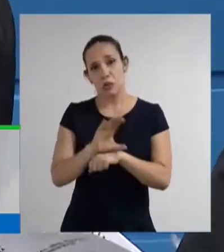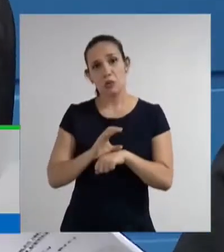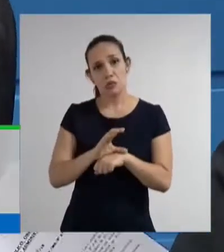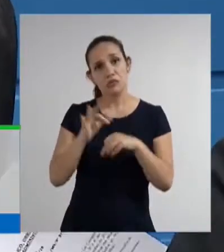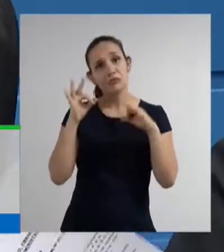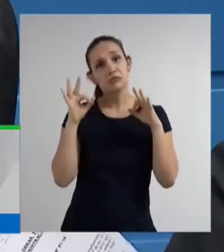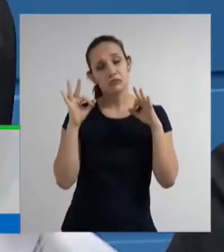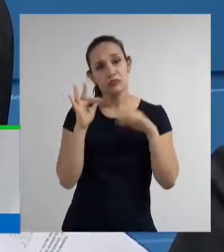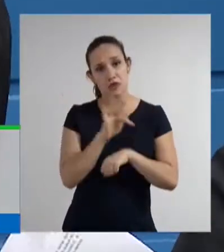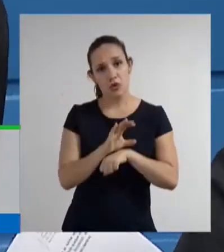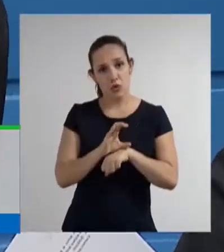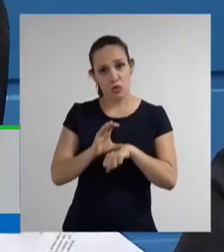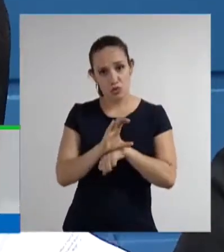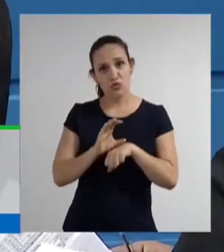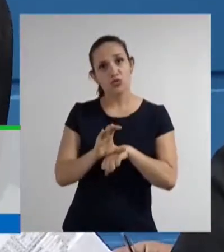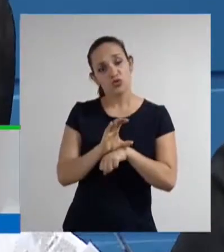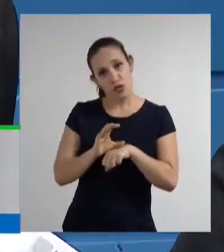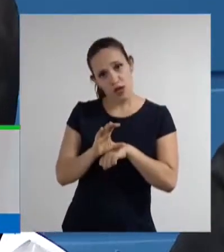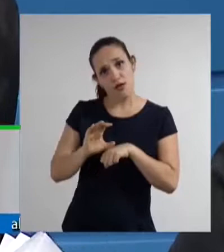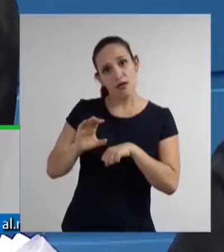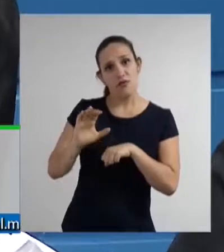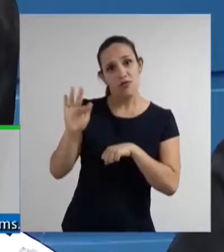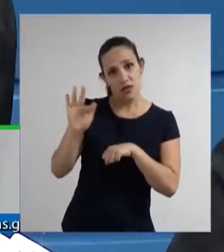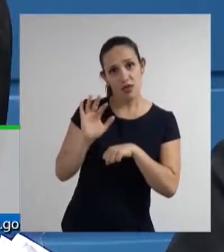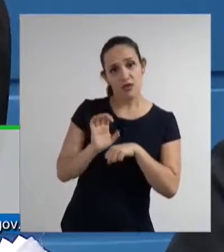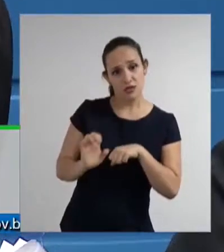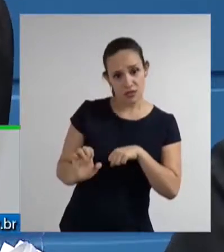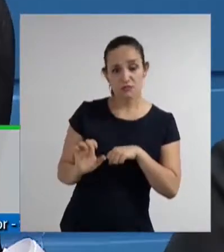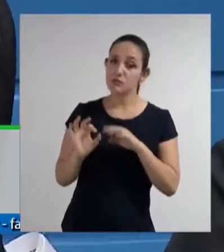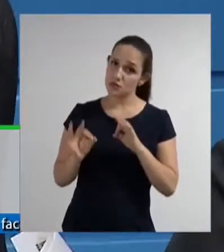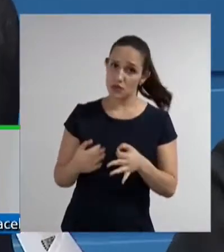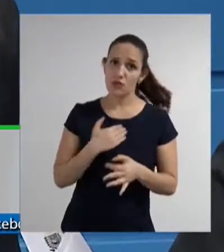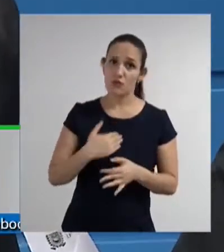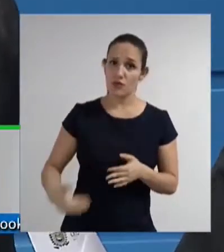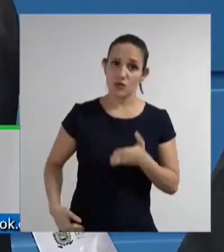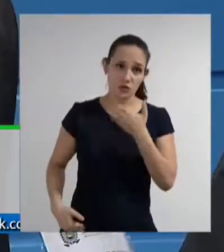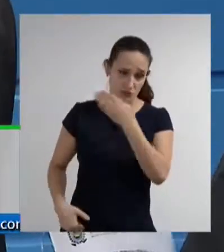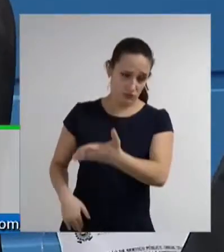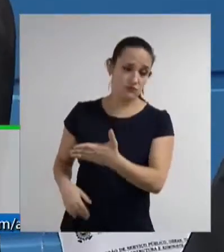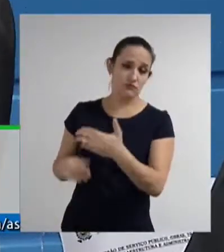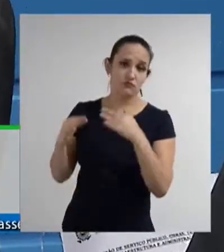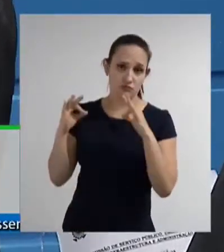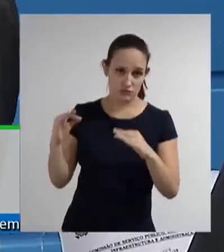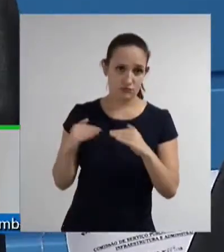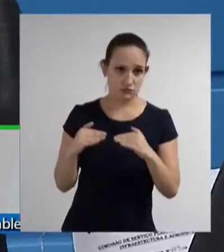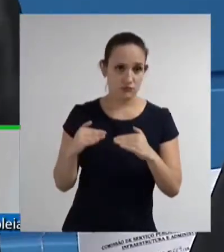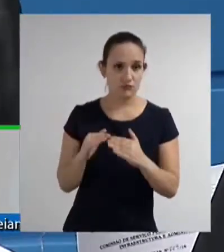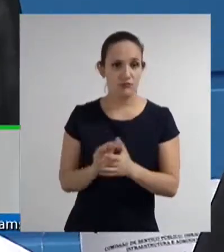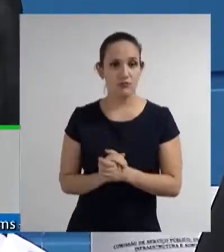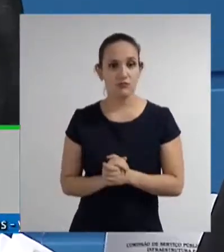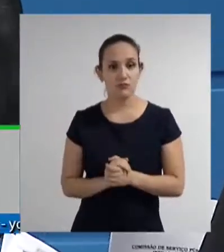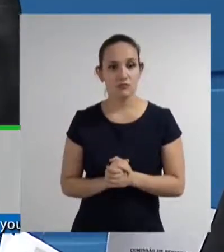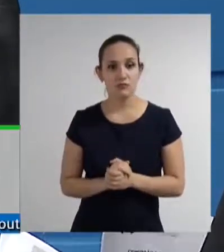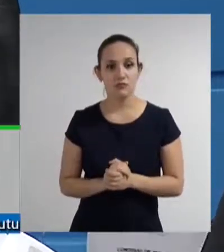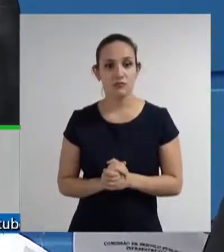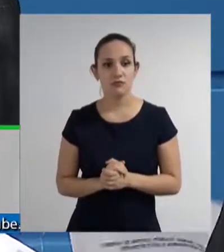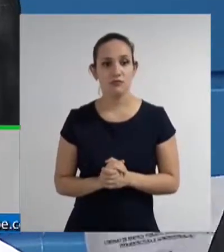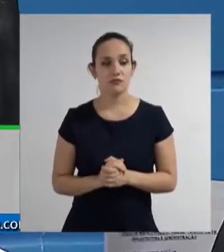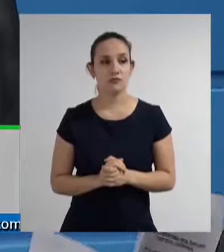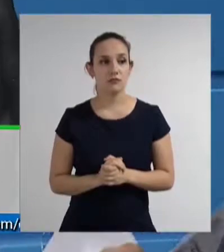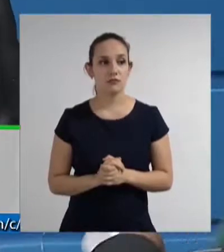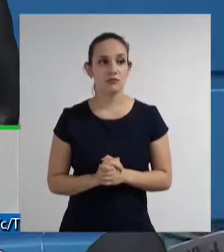projeto apresentado pelo senhor governador do Estado, de forma que, do ponto de vista da